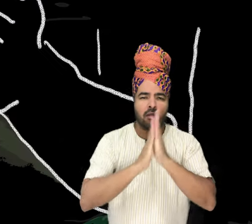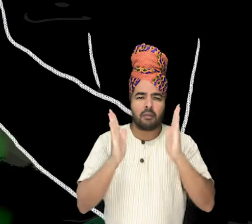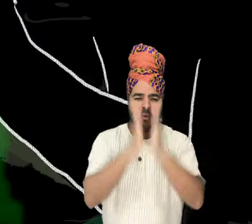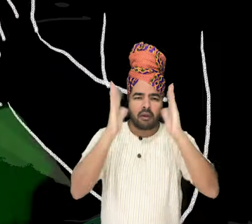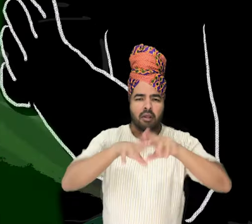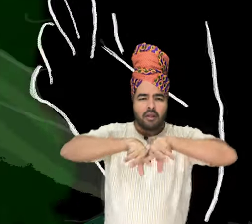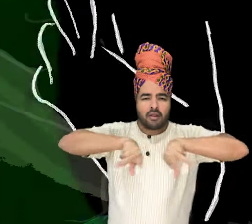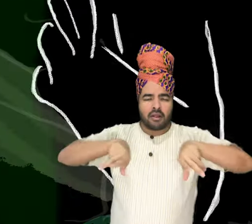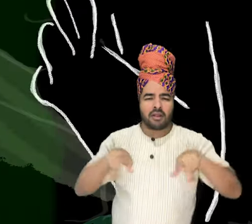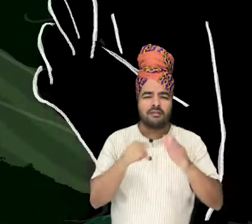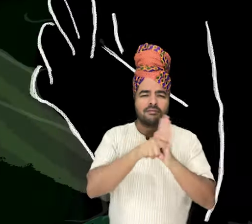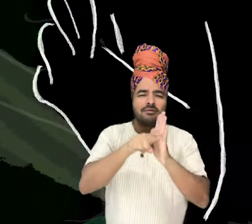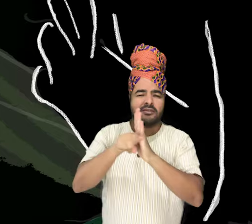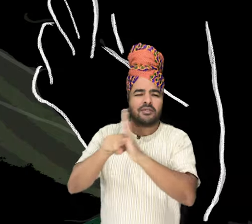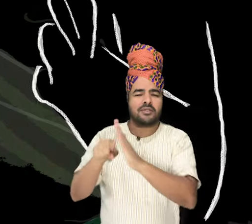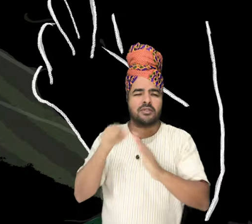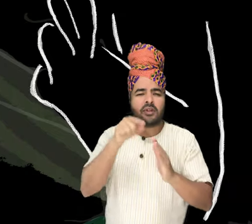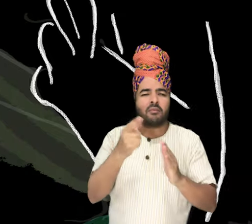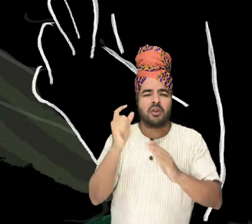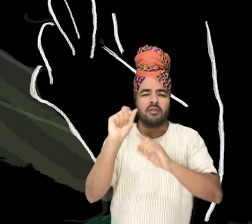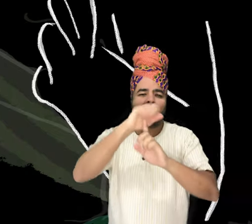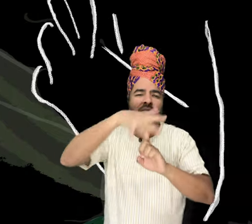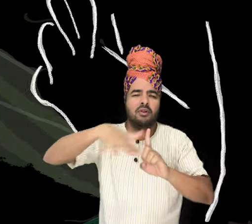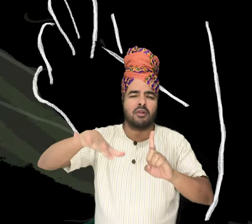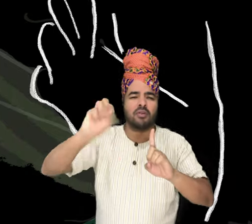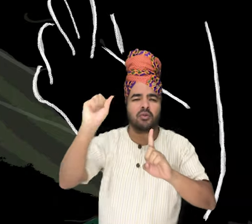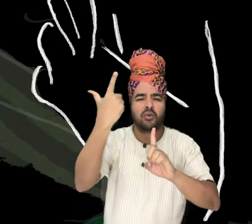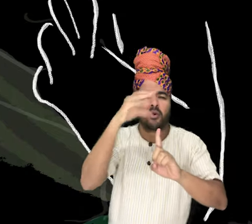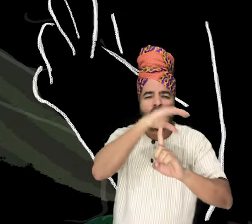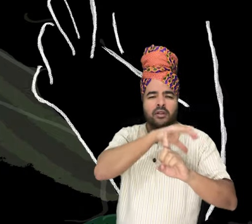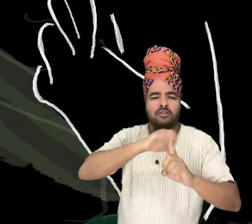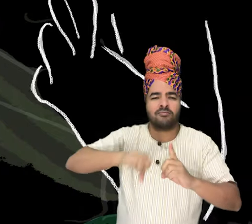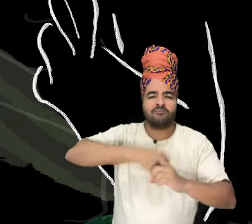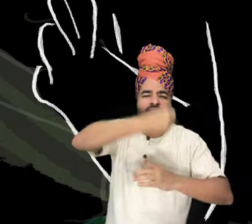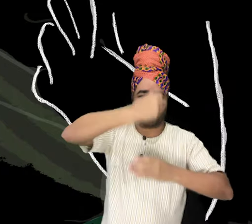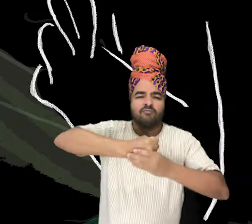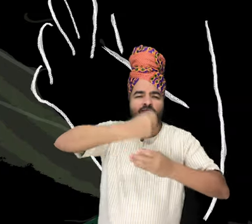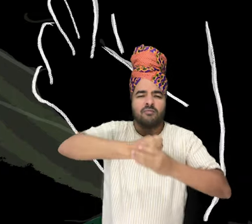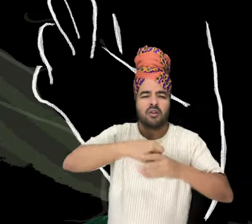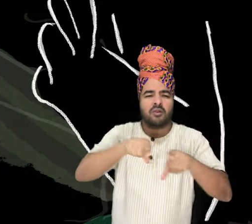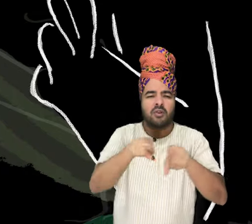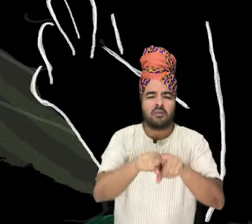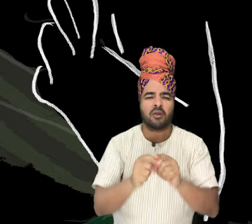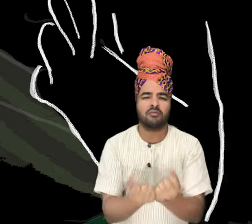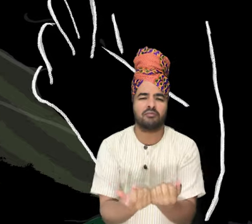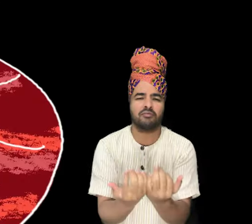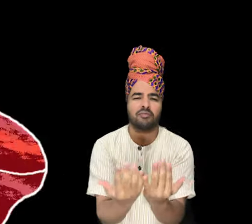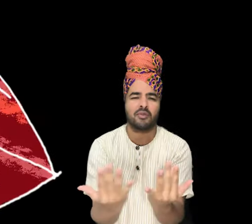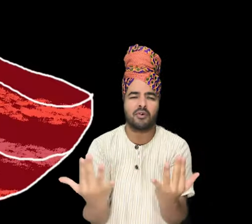diferente não batem examina as flores que brotam no sol quente manipula as ervas que nascem na beira do